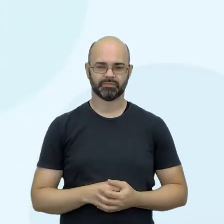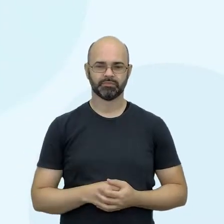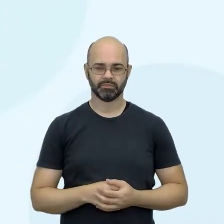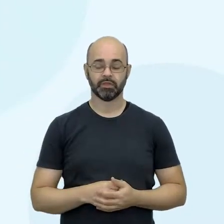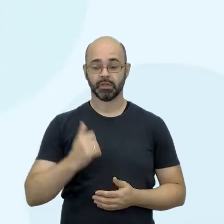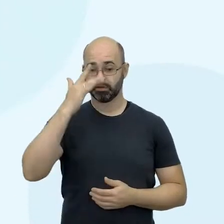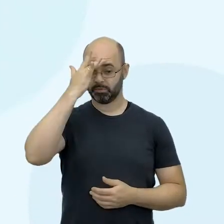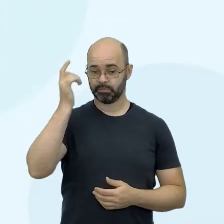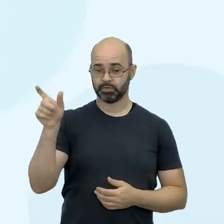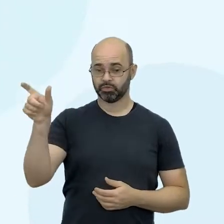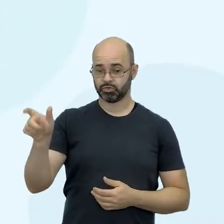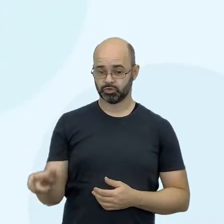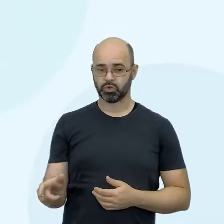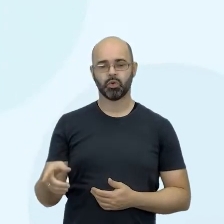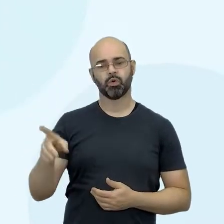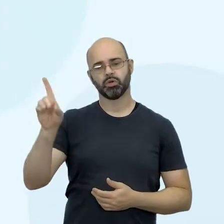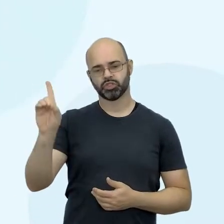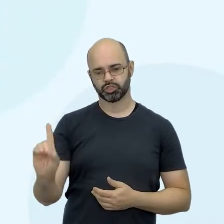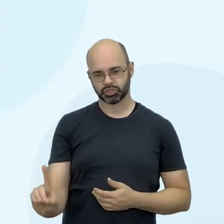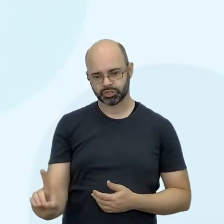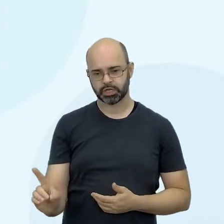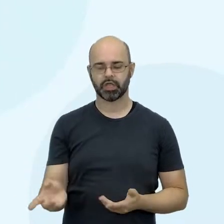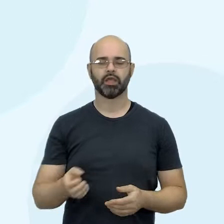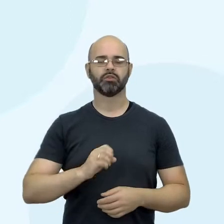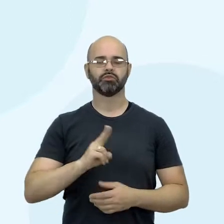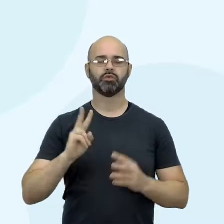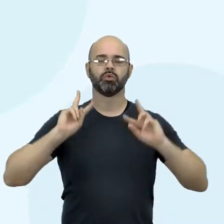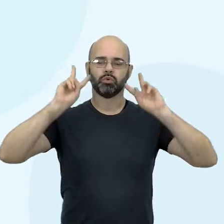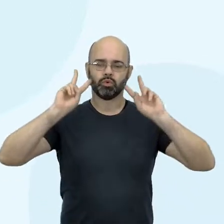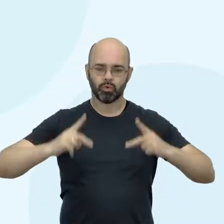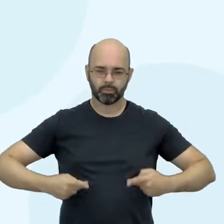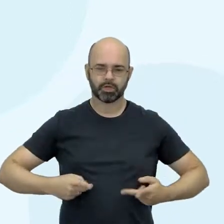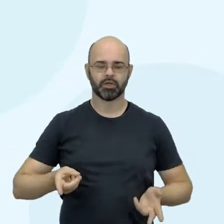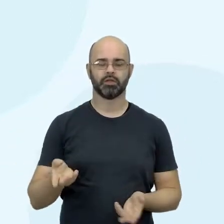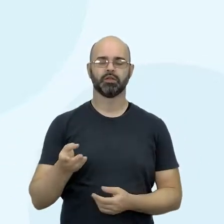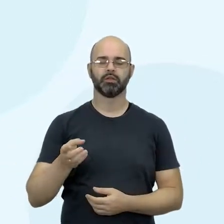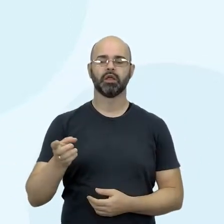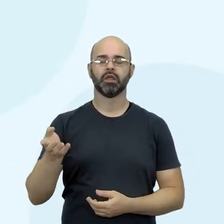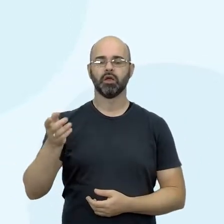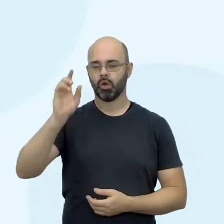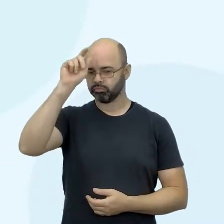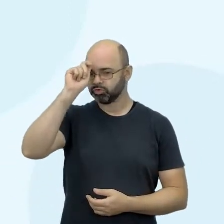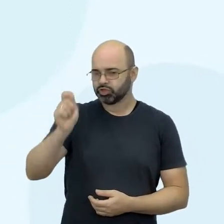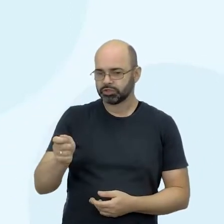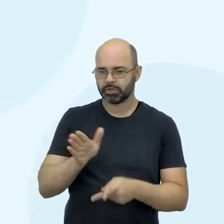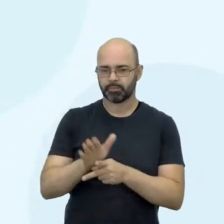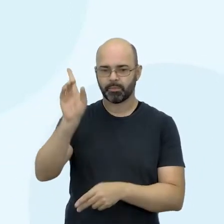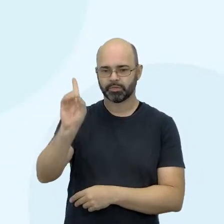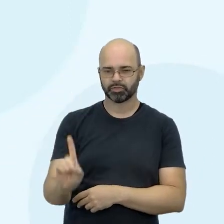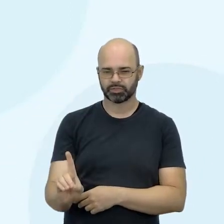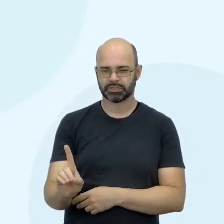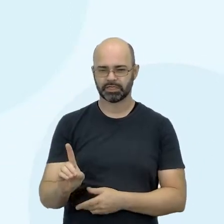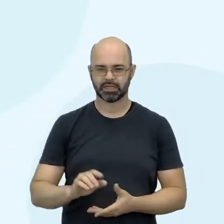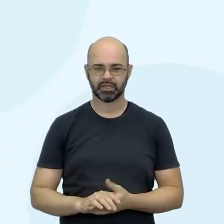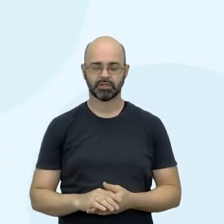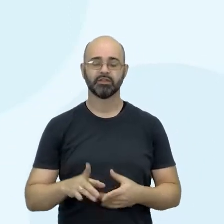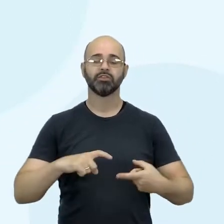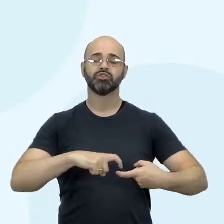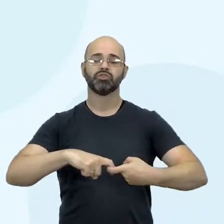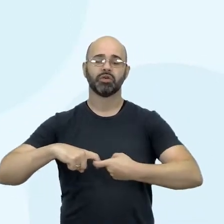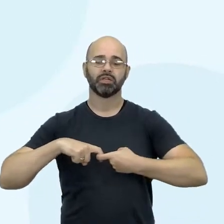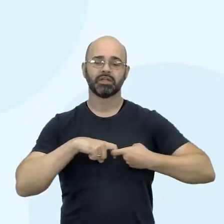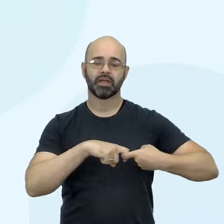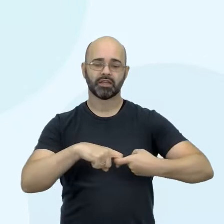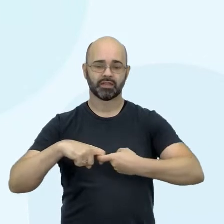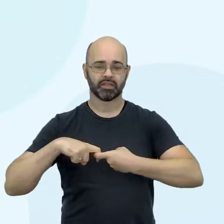do homem, os direitos da humanidade, os direitos à dignidade humana, a solidariedade e o